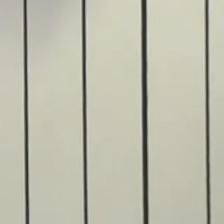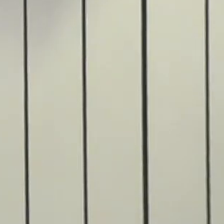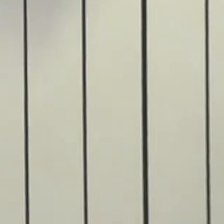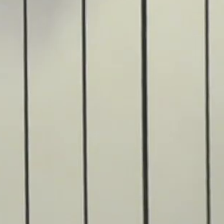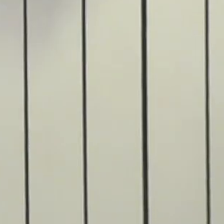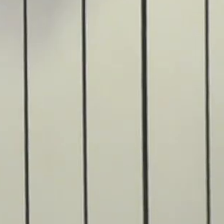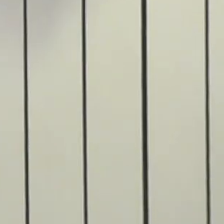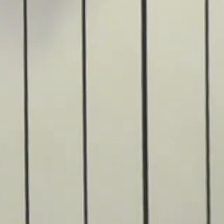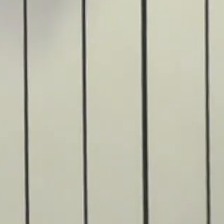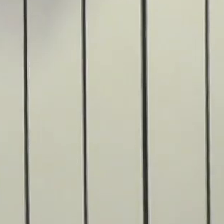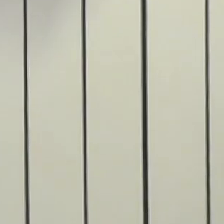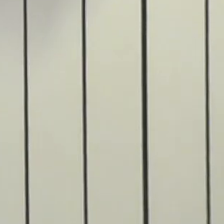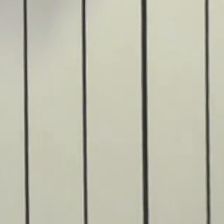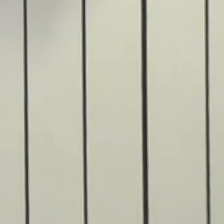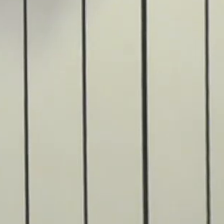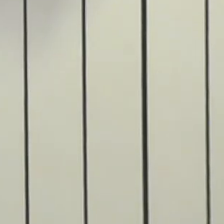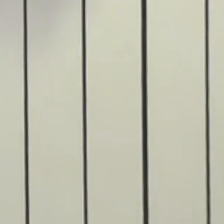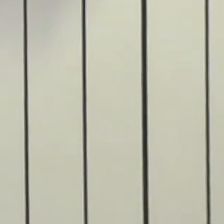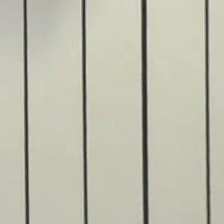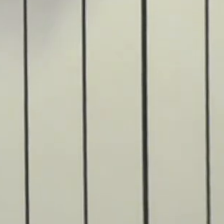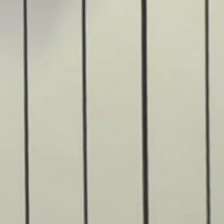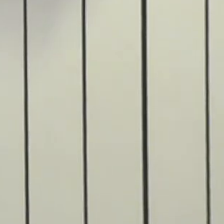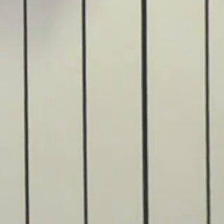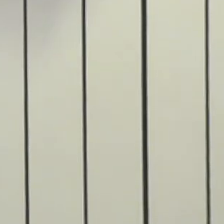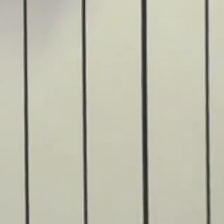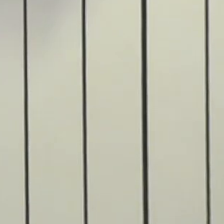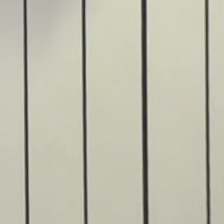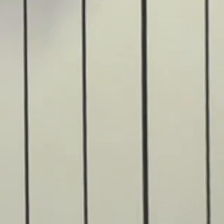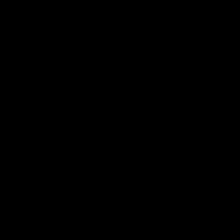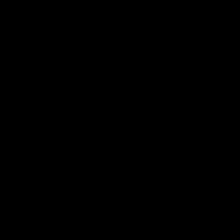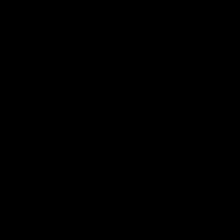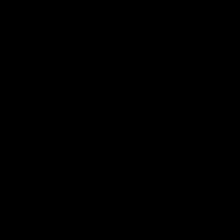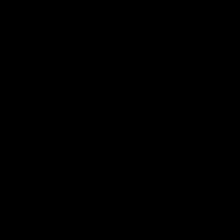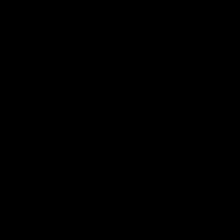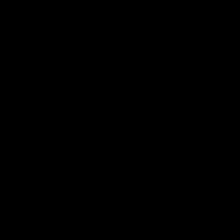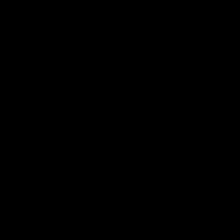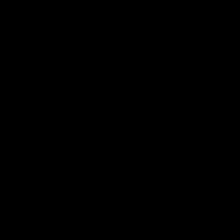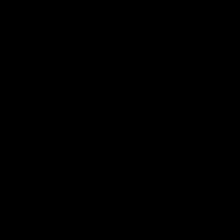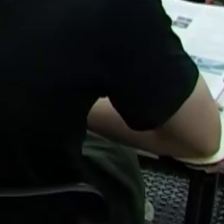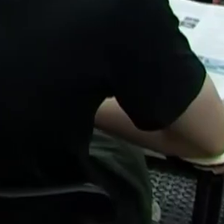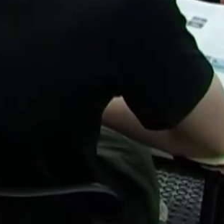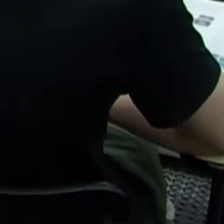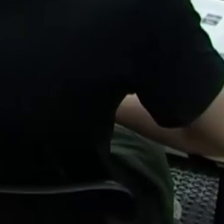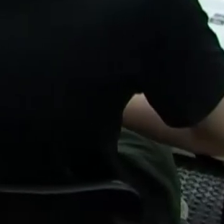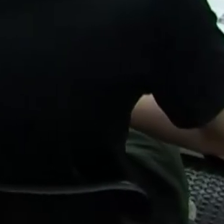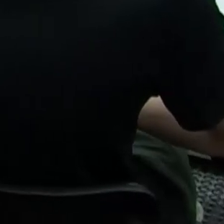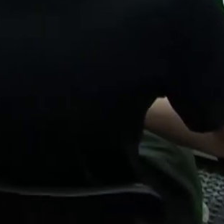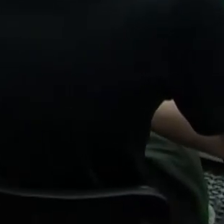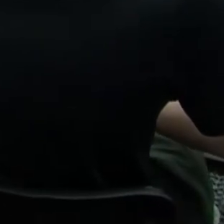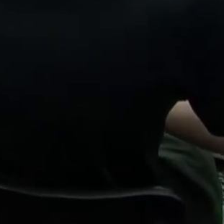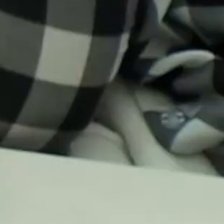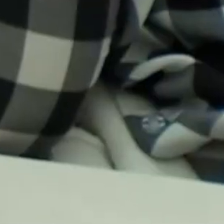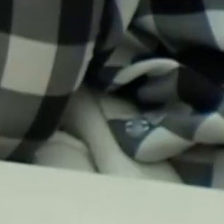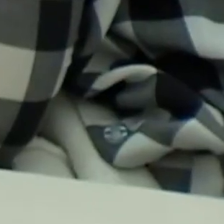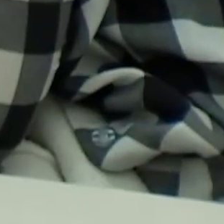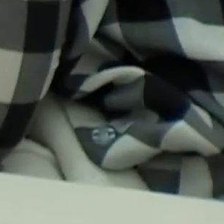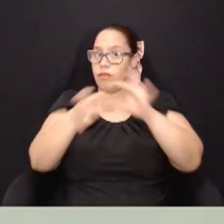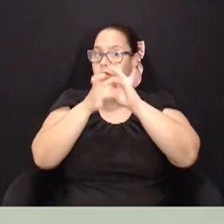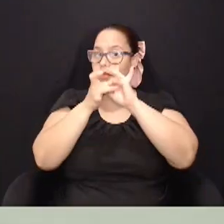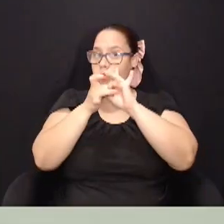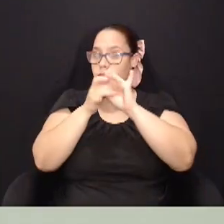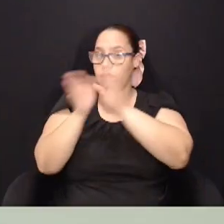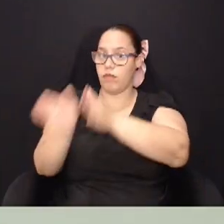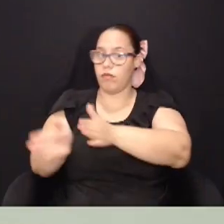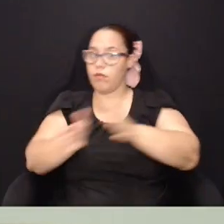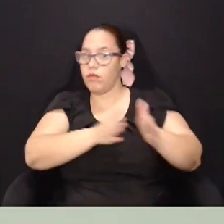superior de todo o país. O SISU, Sistema de Seleção Unificada, é o processo seletivo